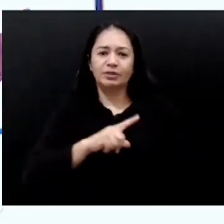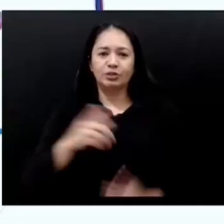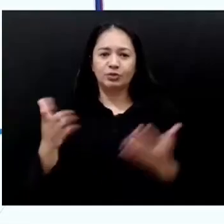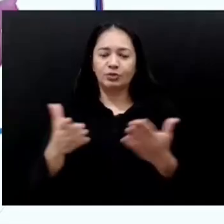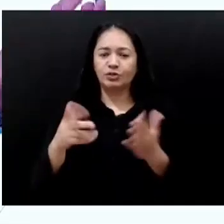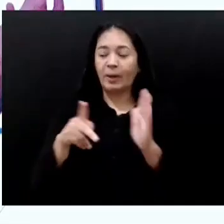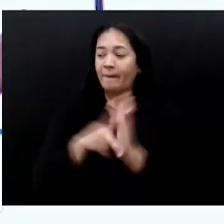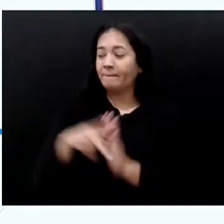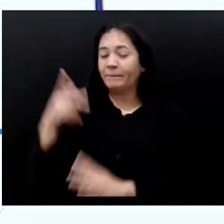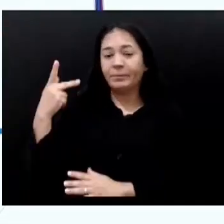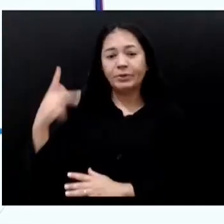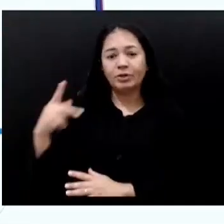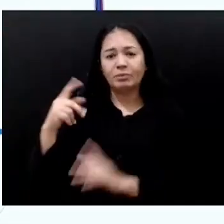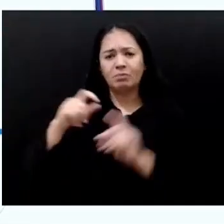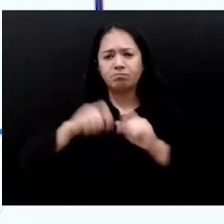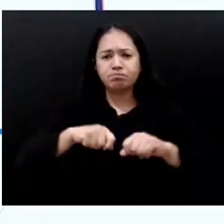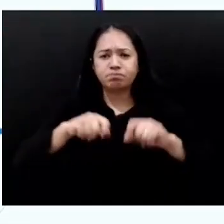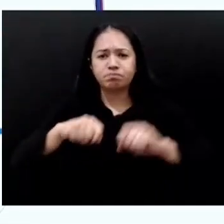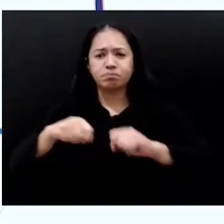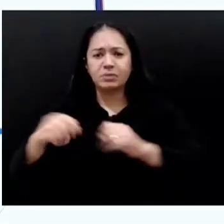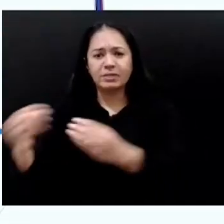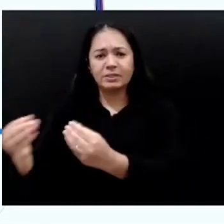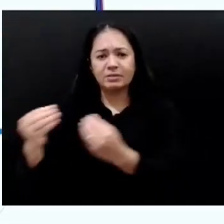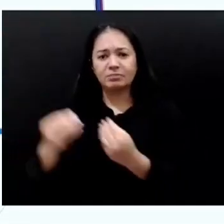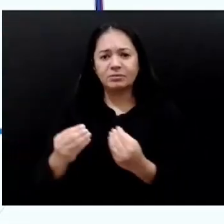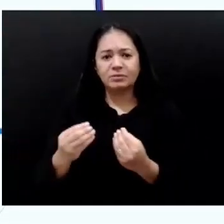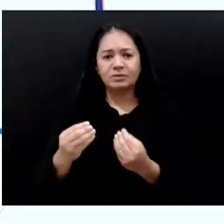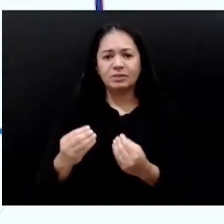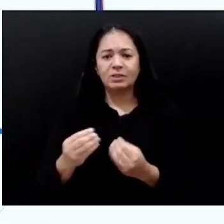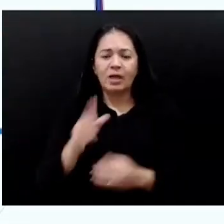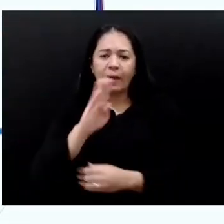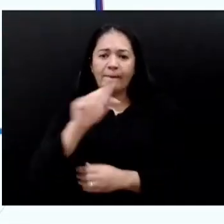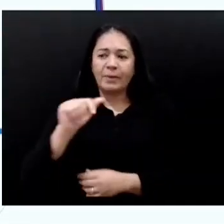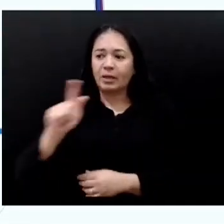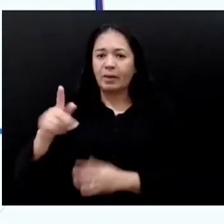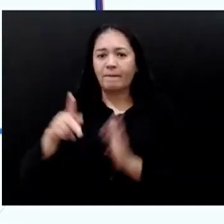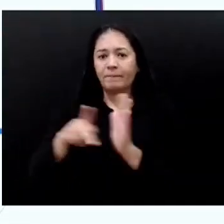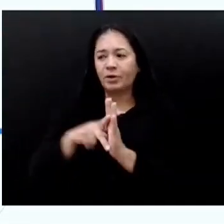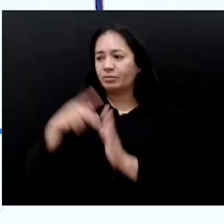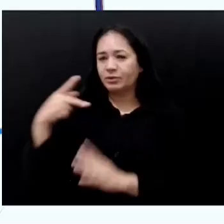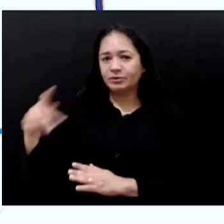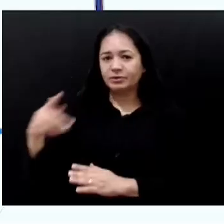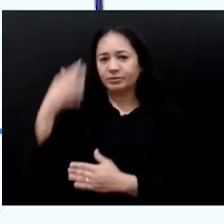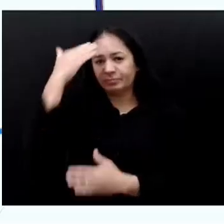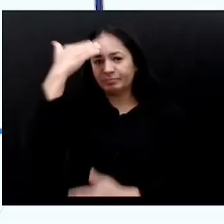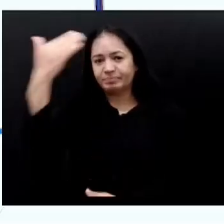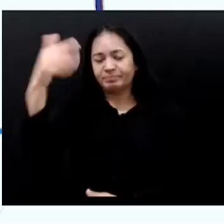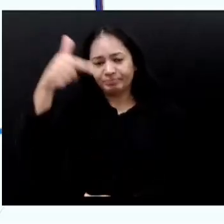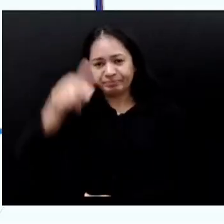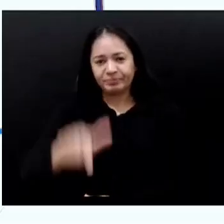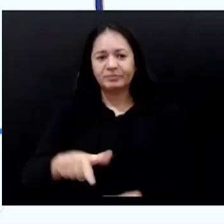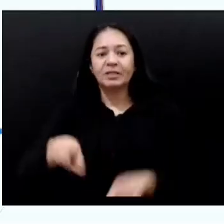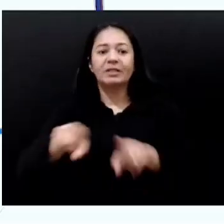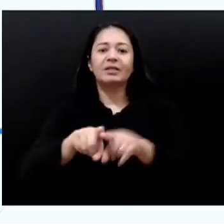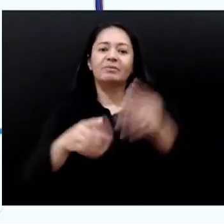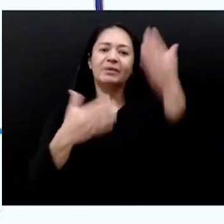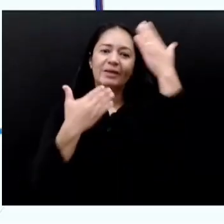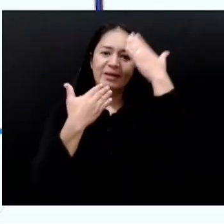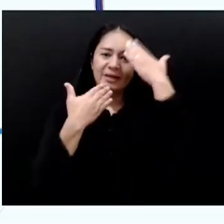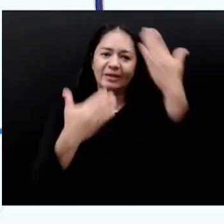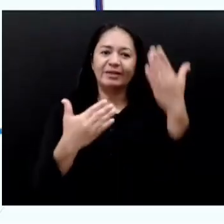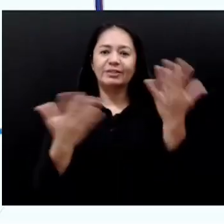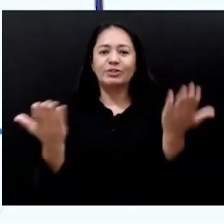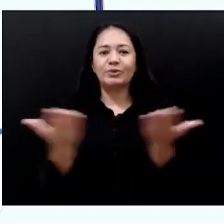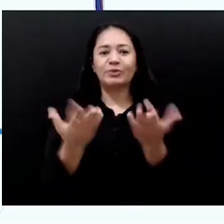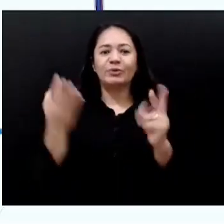deram para criar a Bag vieram deles, então muito obrigado novamente. E também queria agradecer, hoje representado aqui